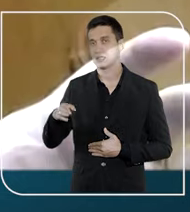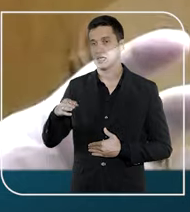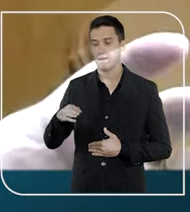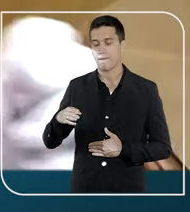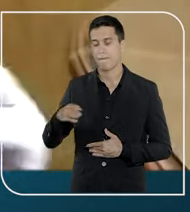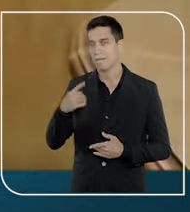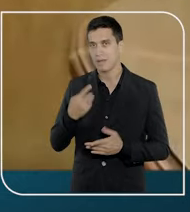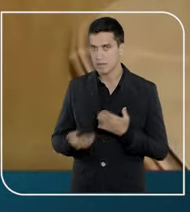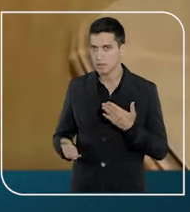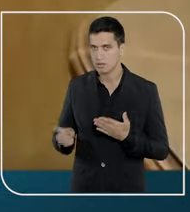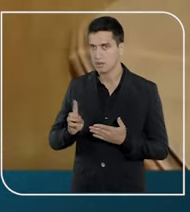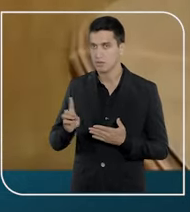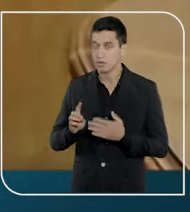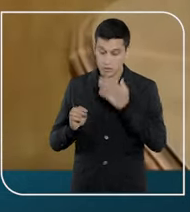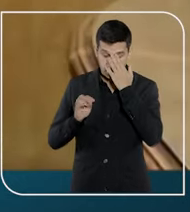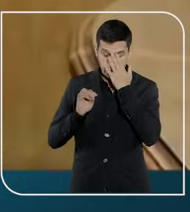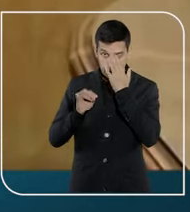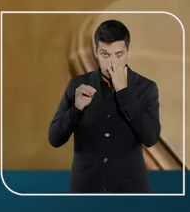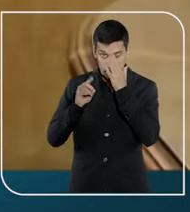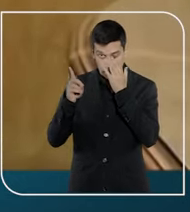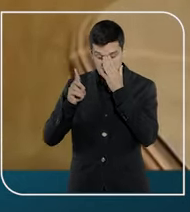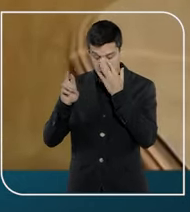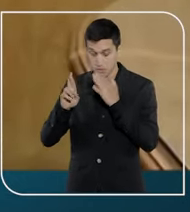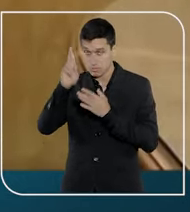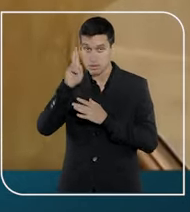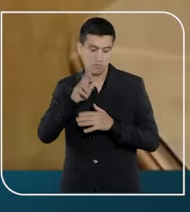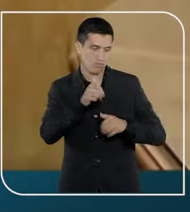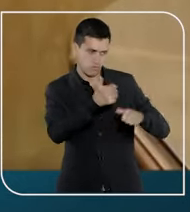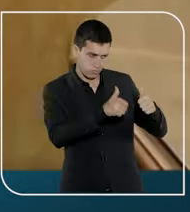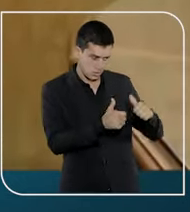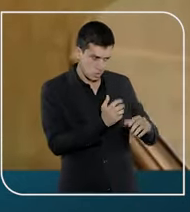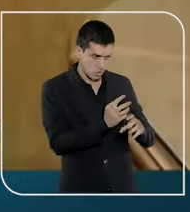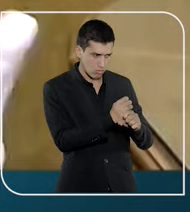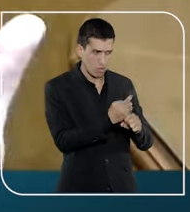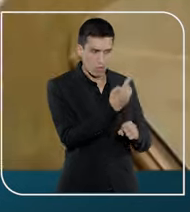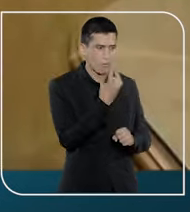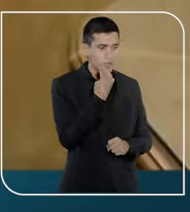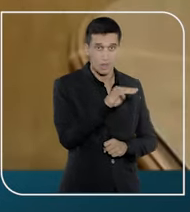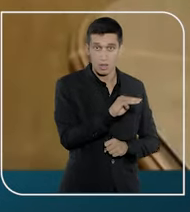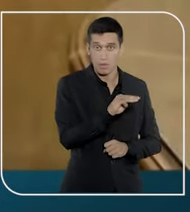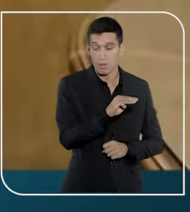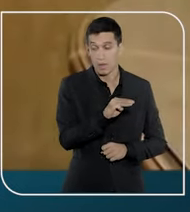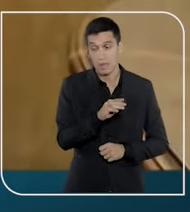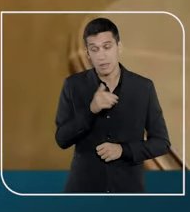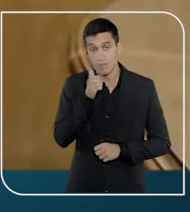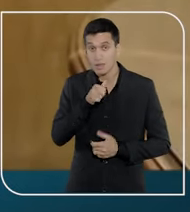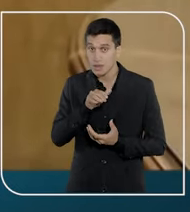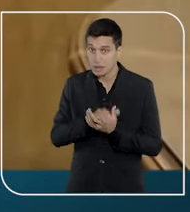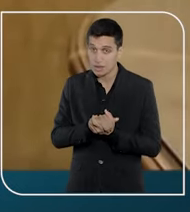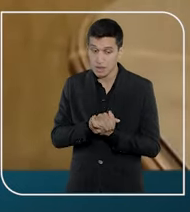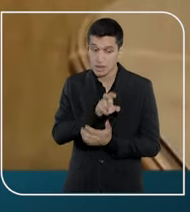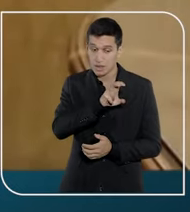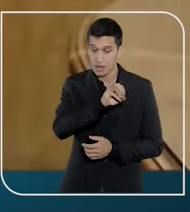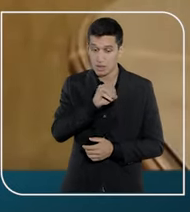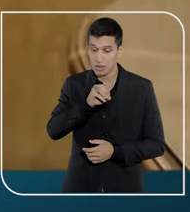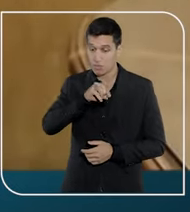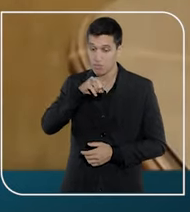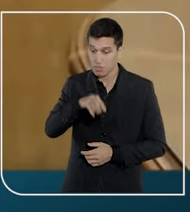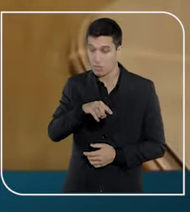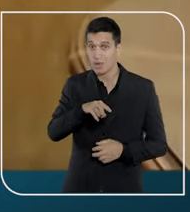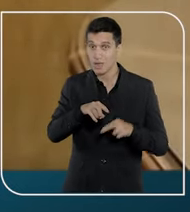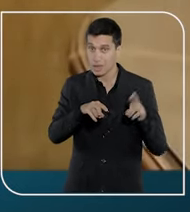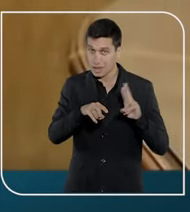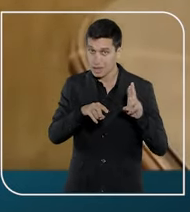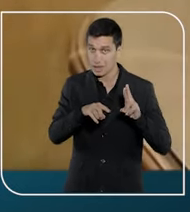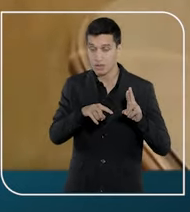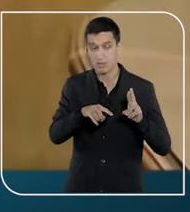1 milhão, a parte dela, que é 500 mil, tem que ser revertida integralmente para ela. Então, ela vai